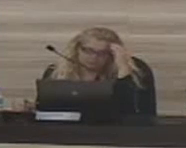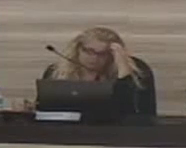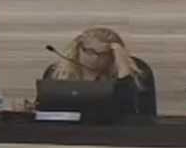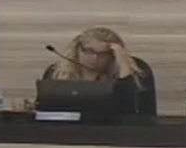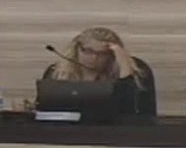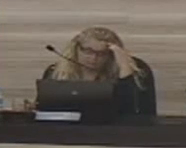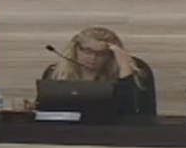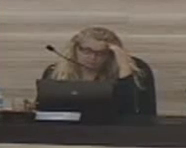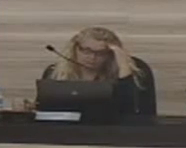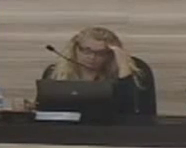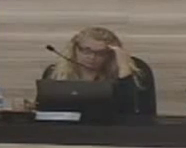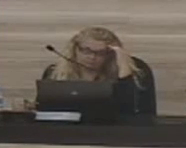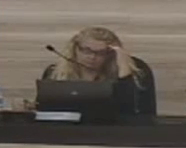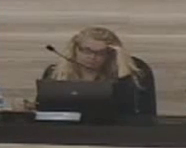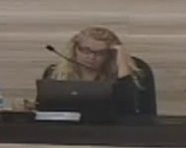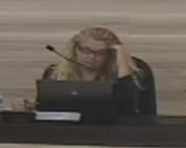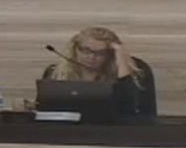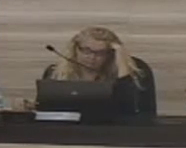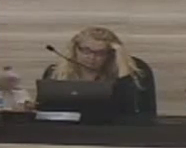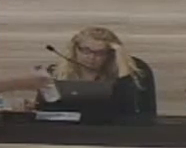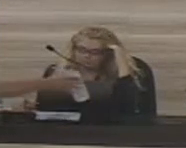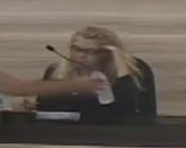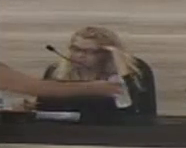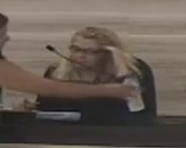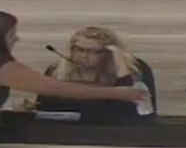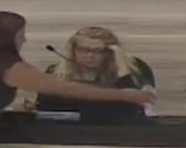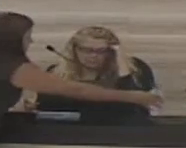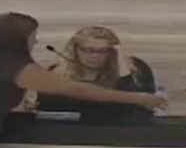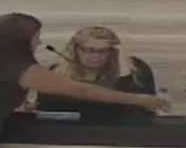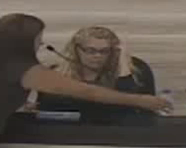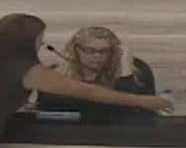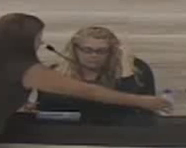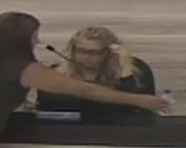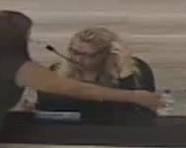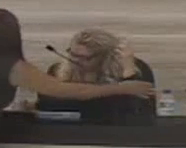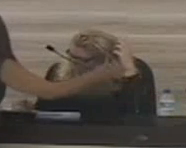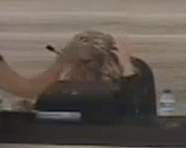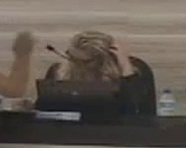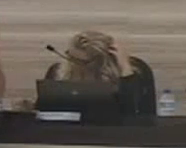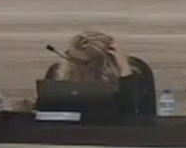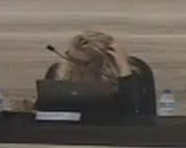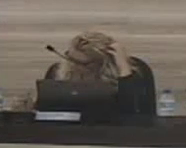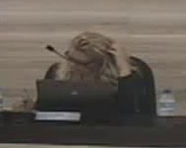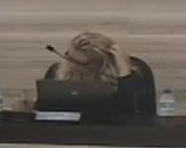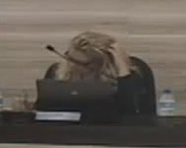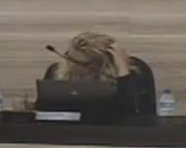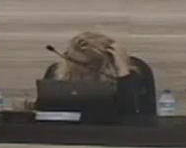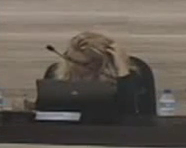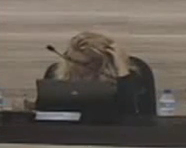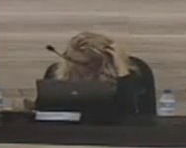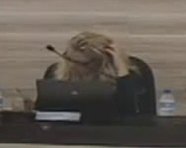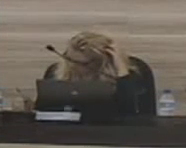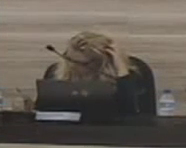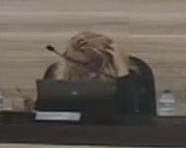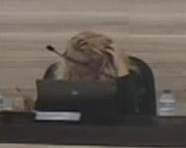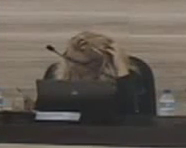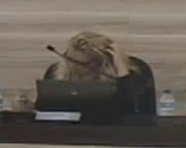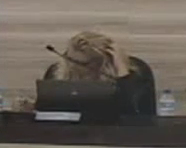plenário o projeto de resolução número 37. Item sexto da pauta, projeto de lei